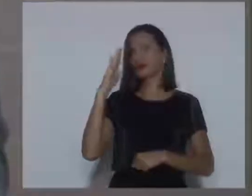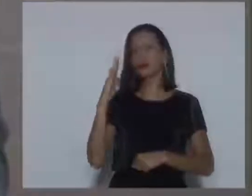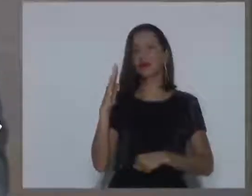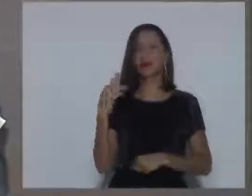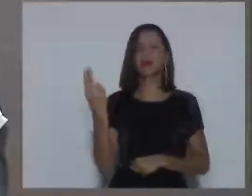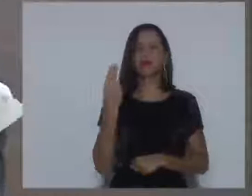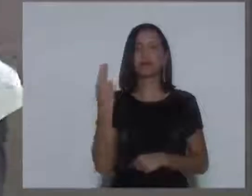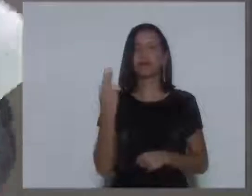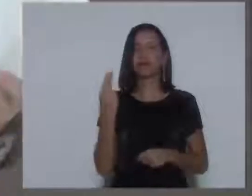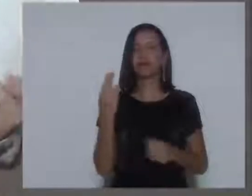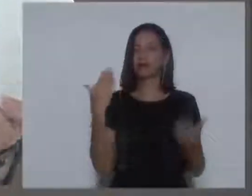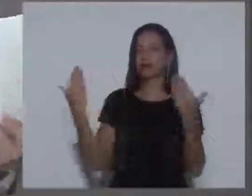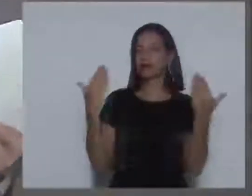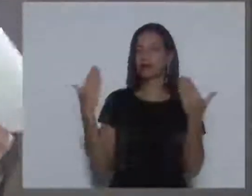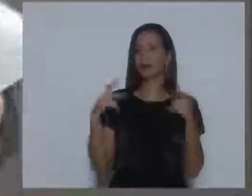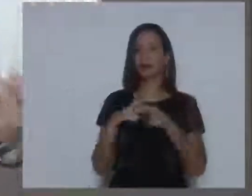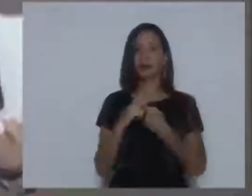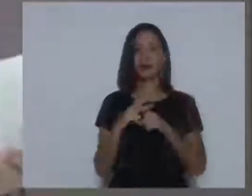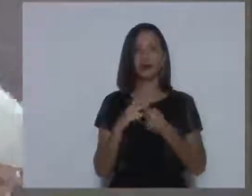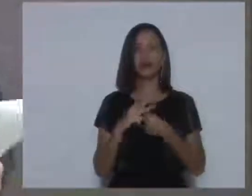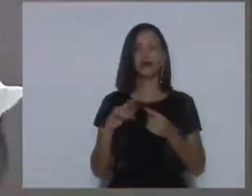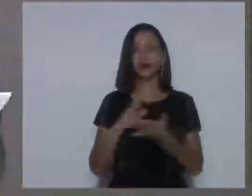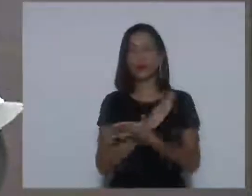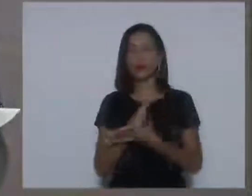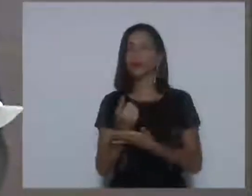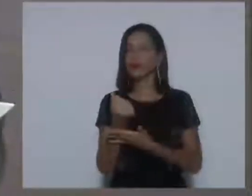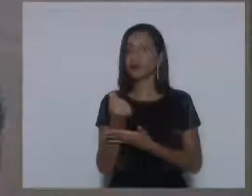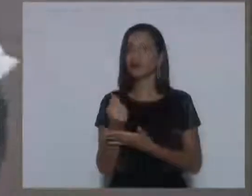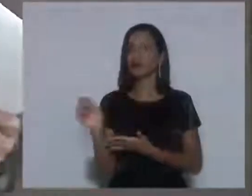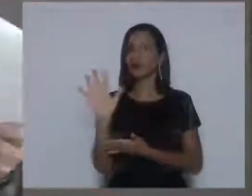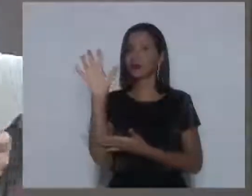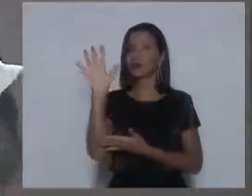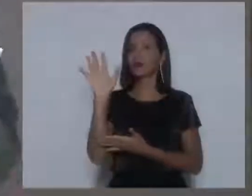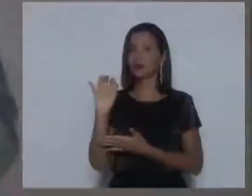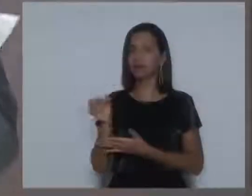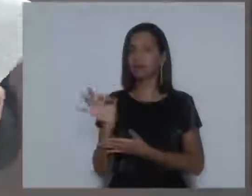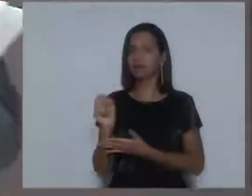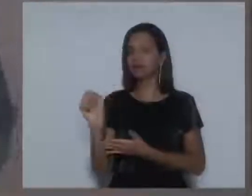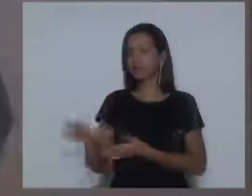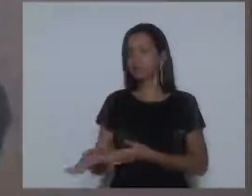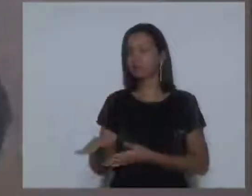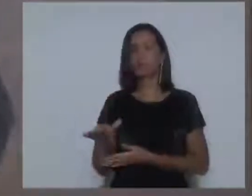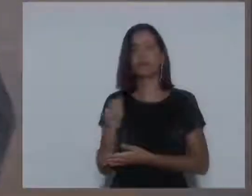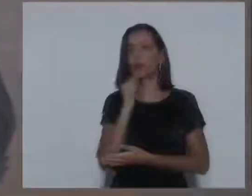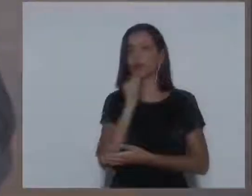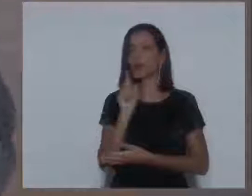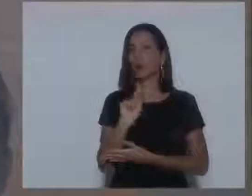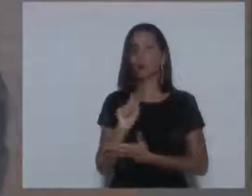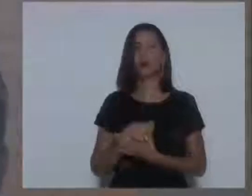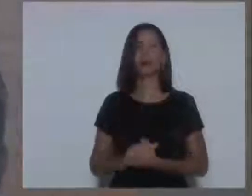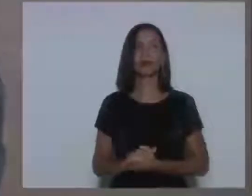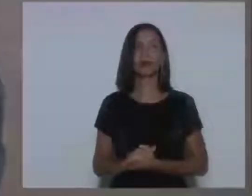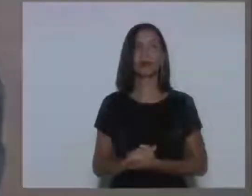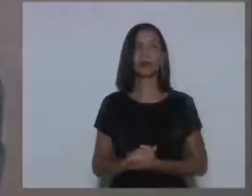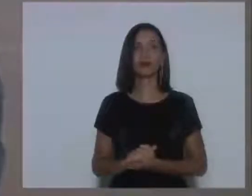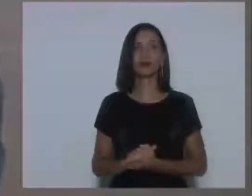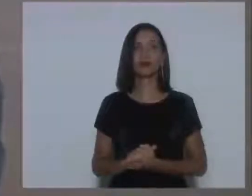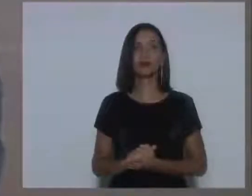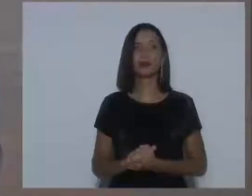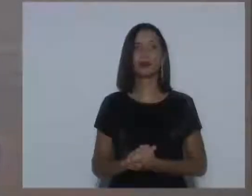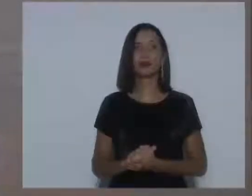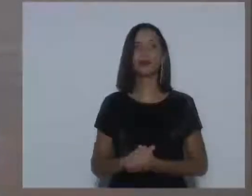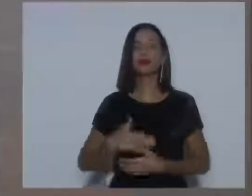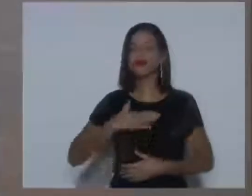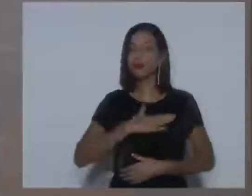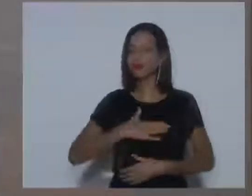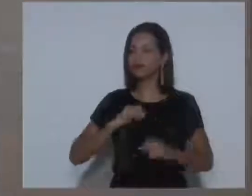comparando mecanicamente, porque alguns custos realmente eles são caros, né, não são coisas baratas. Então, eu quero